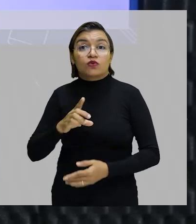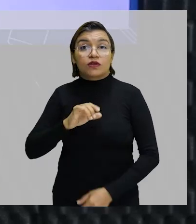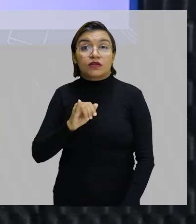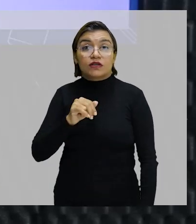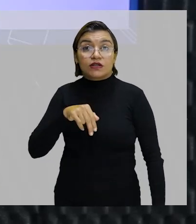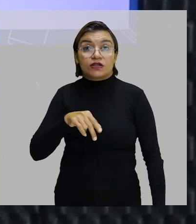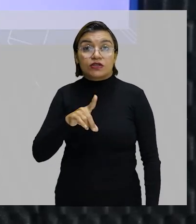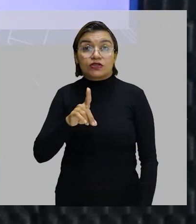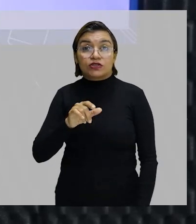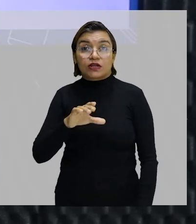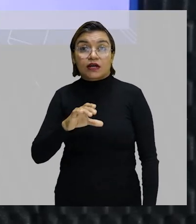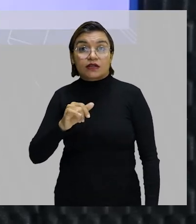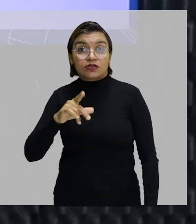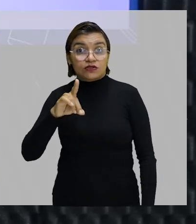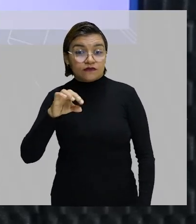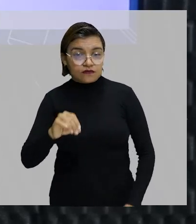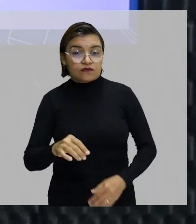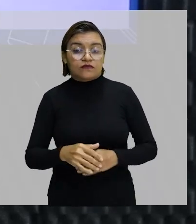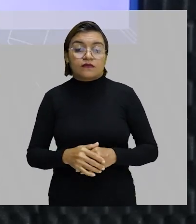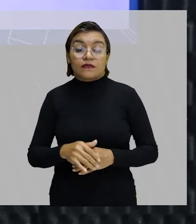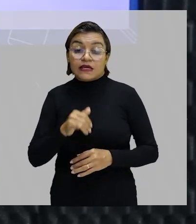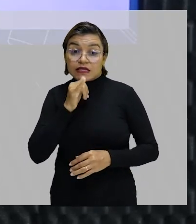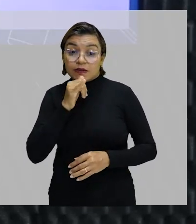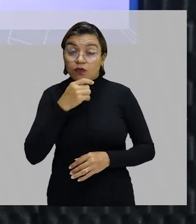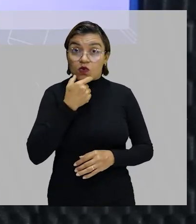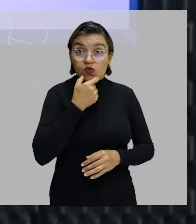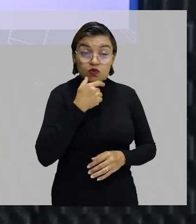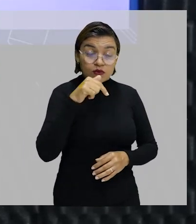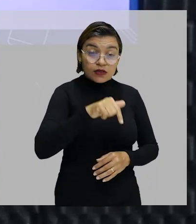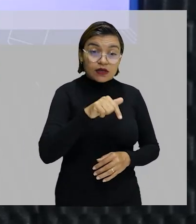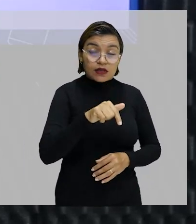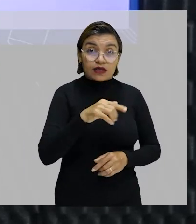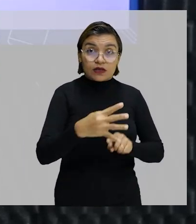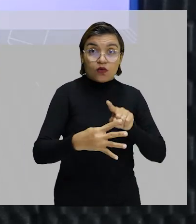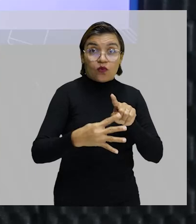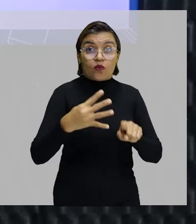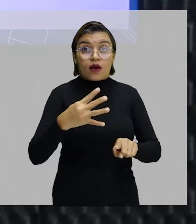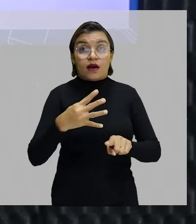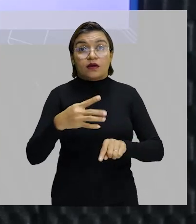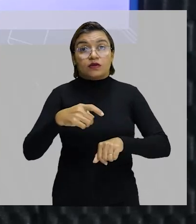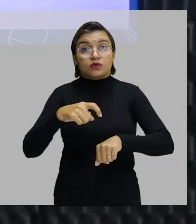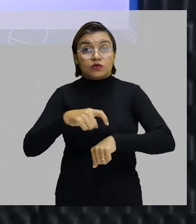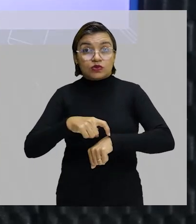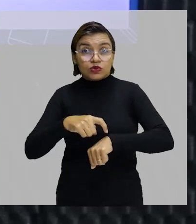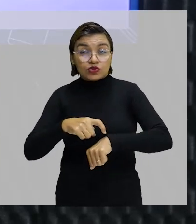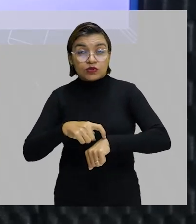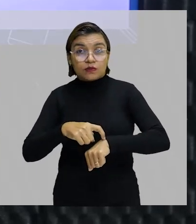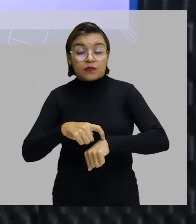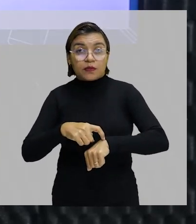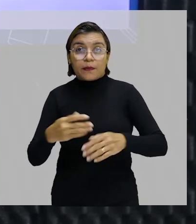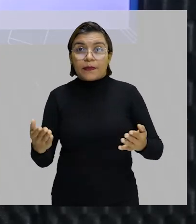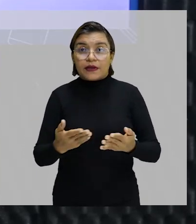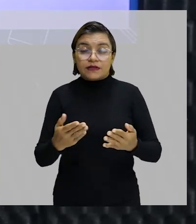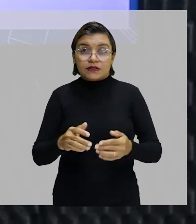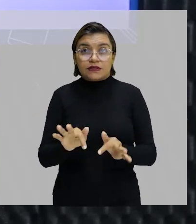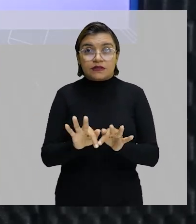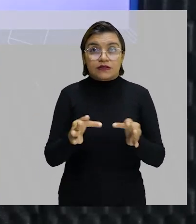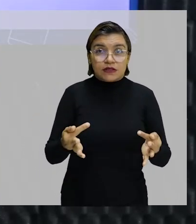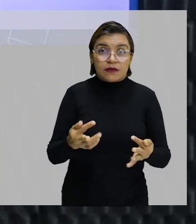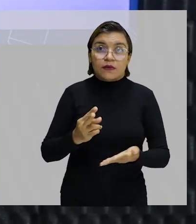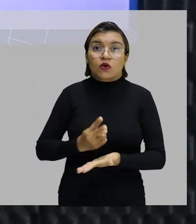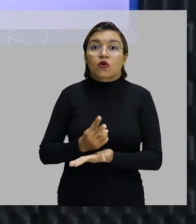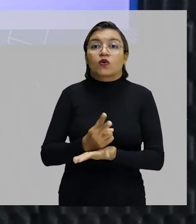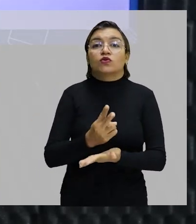para falar de ações atuais. No caso, no inglês, tem 4 tipos de presente. Presente simples, contínuo, perfeito